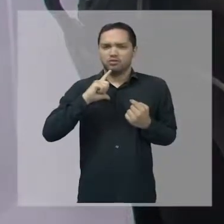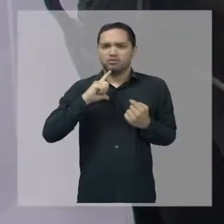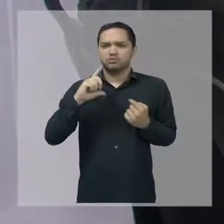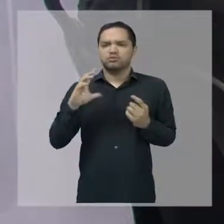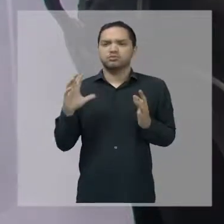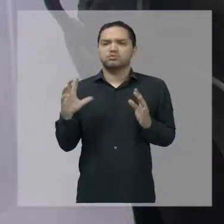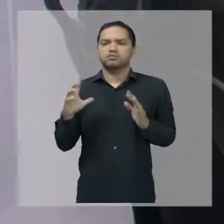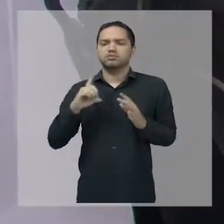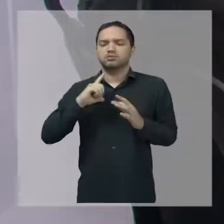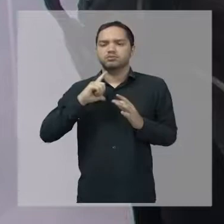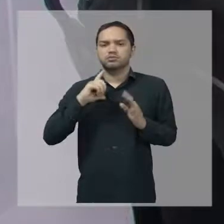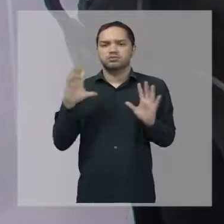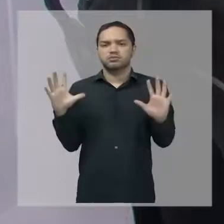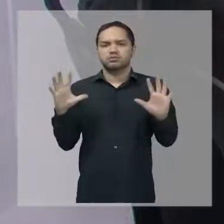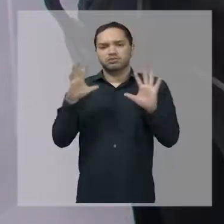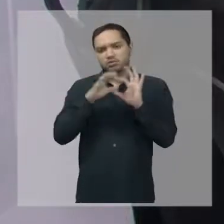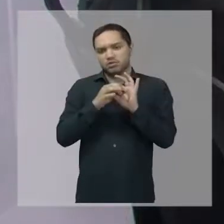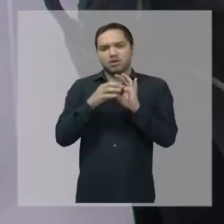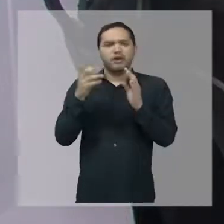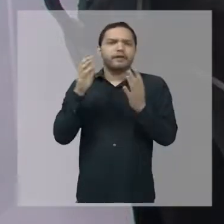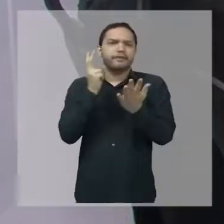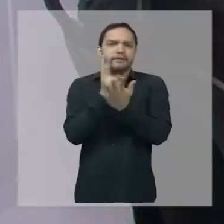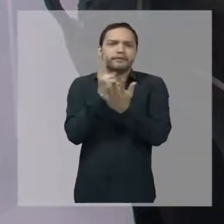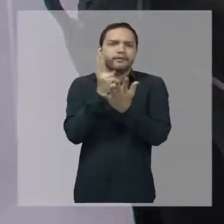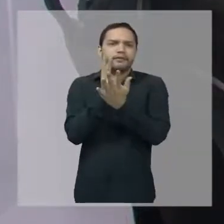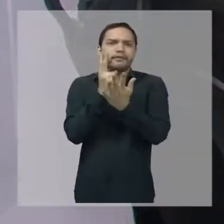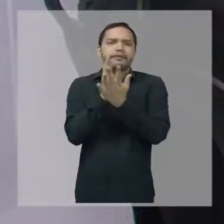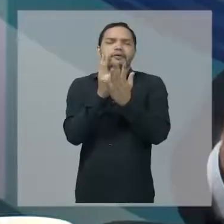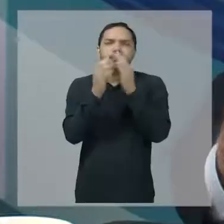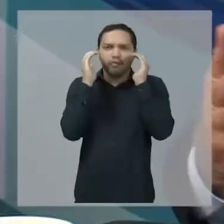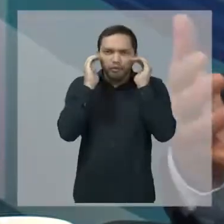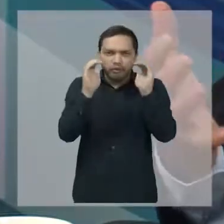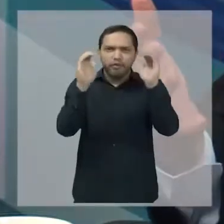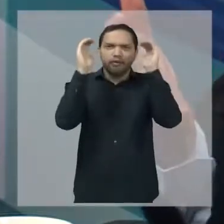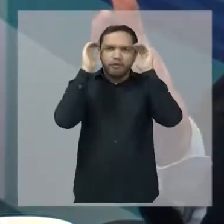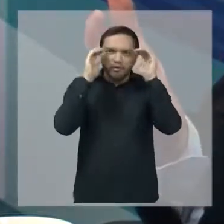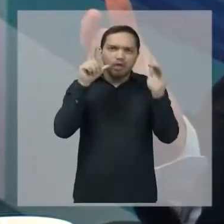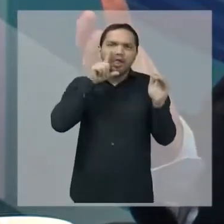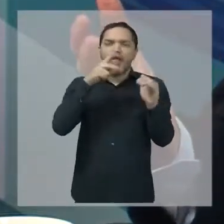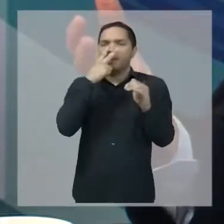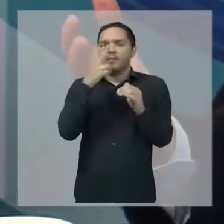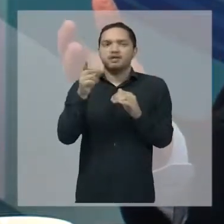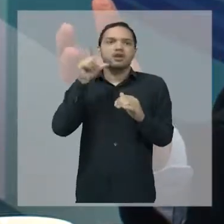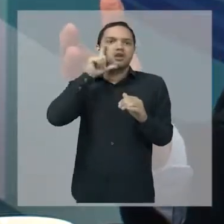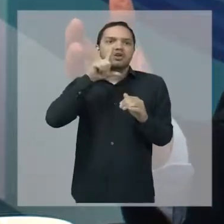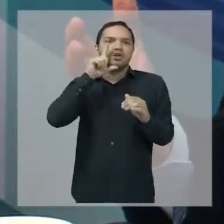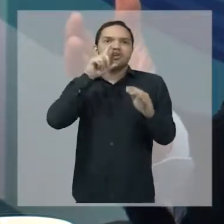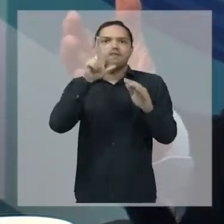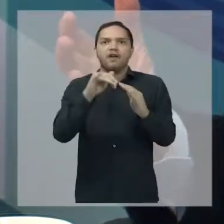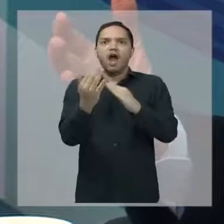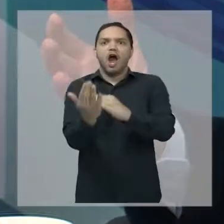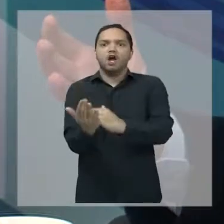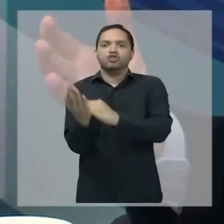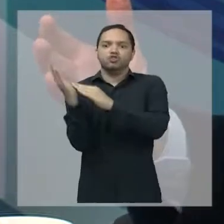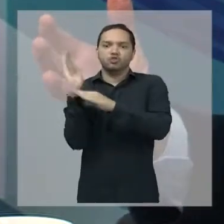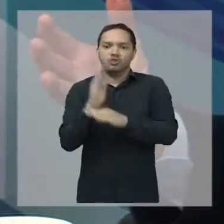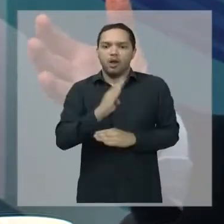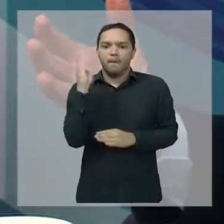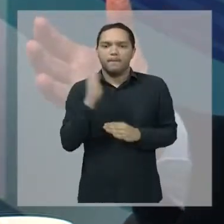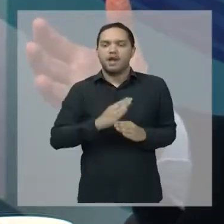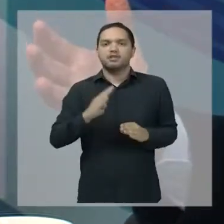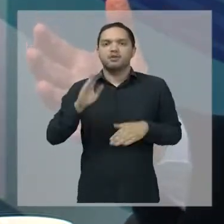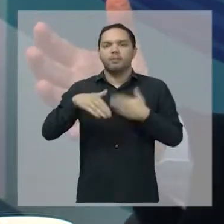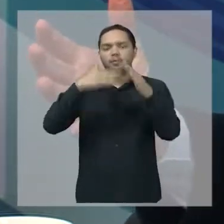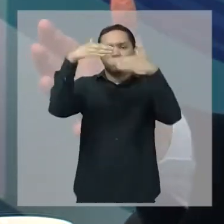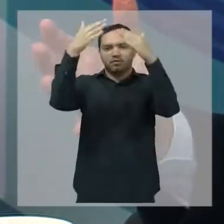atrelava de partida, se entregava ao Trump como se fosse a tábua da salvação da economia